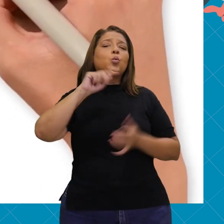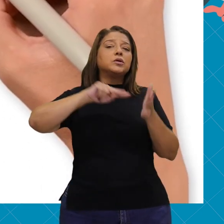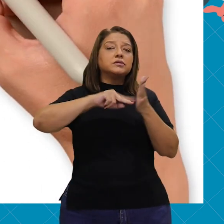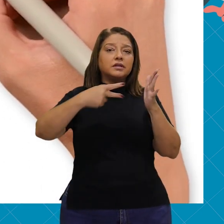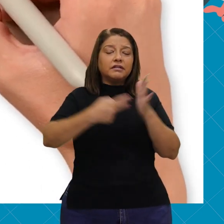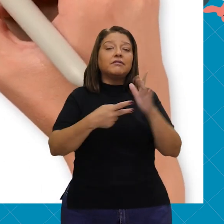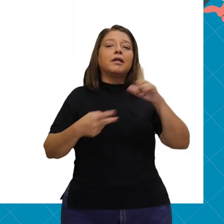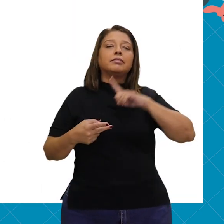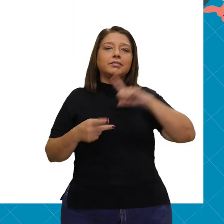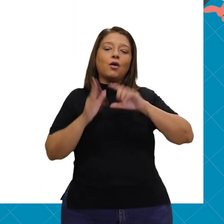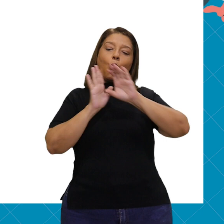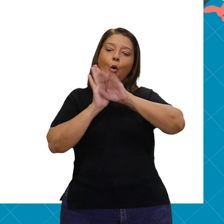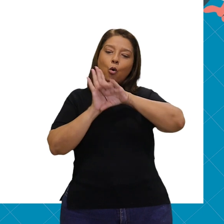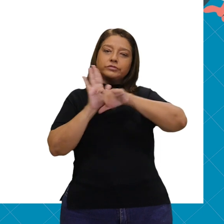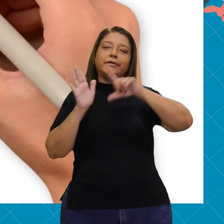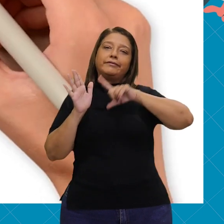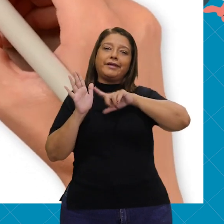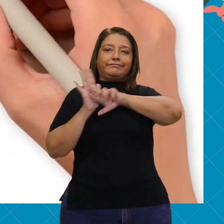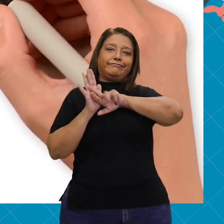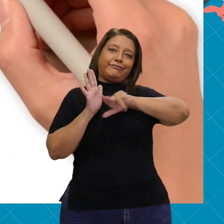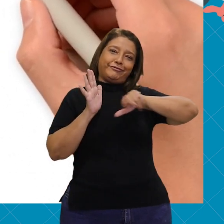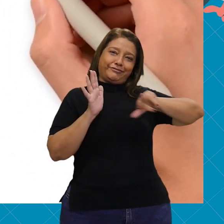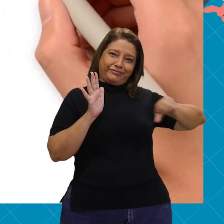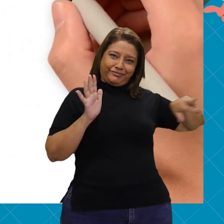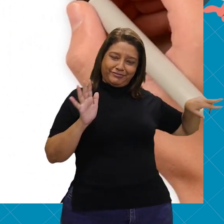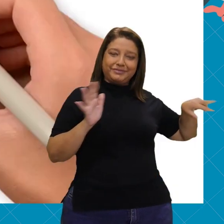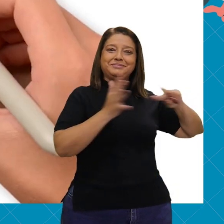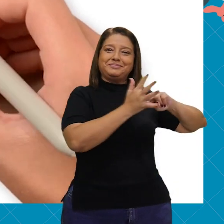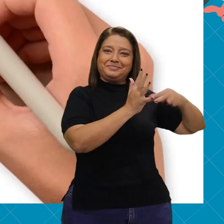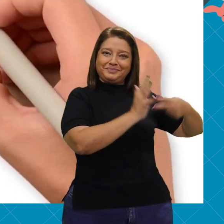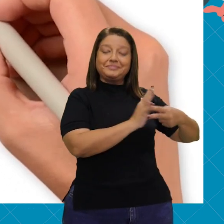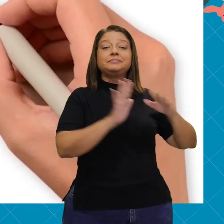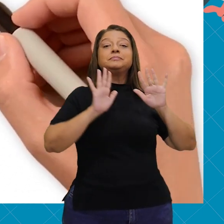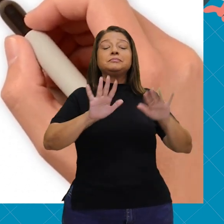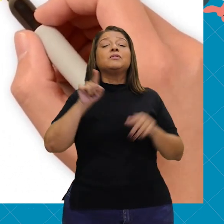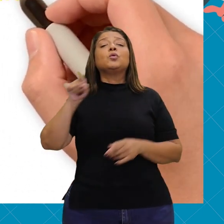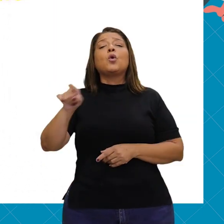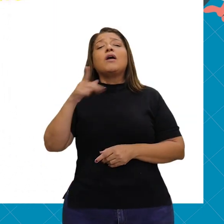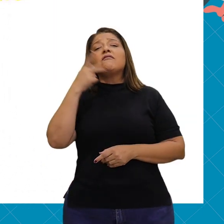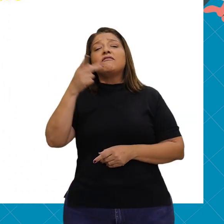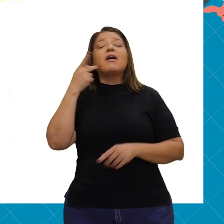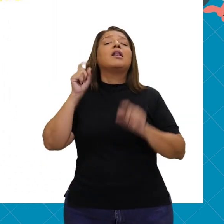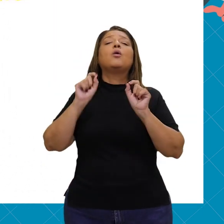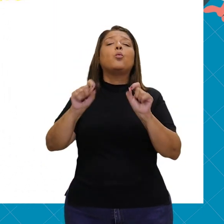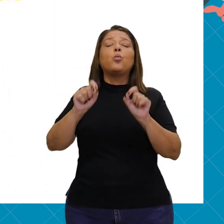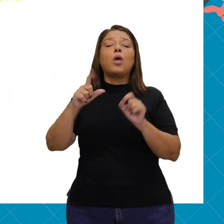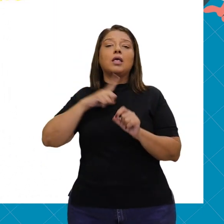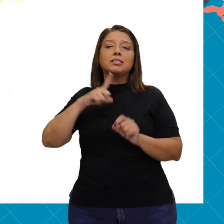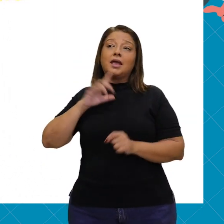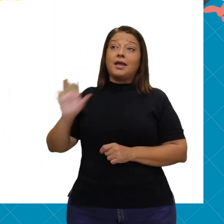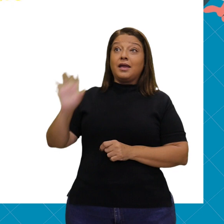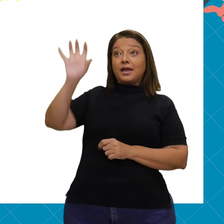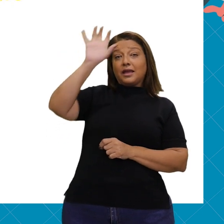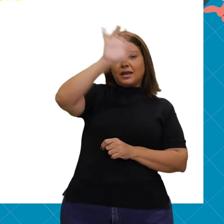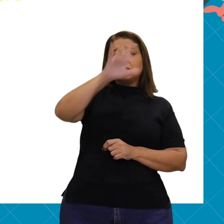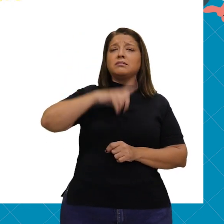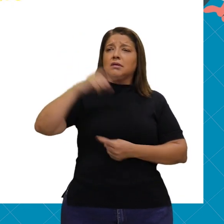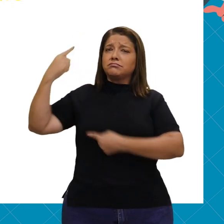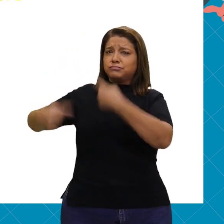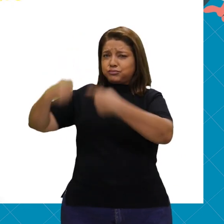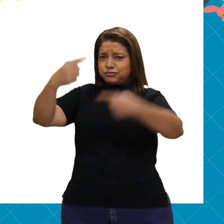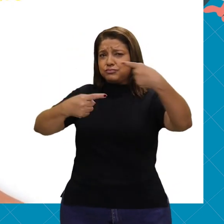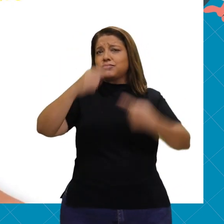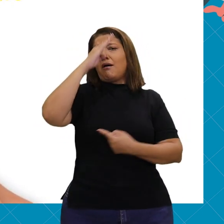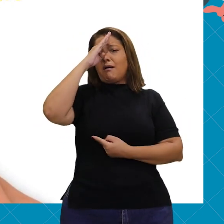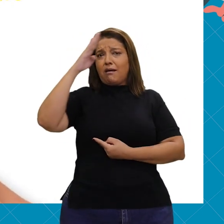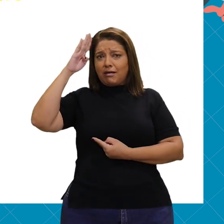pode ter muitos significados. Então, por se tratar de um conceito polissêmico, o conceito de região vai gerar muito debate no meio